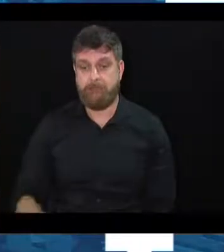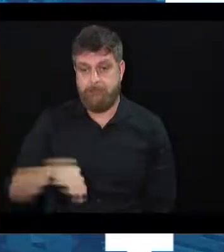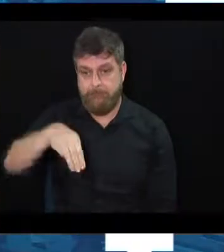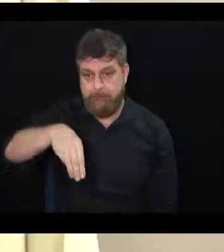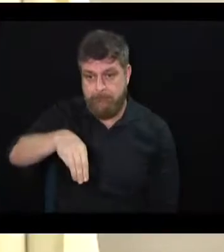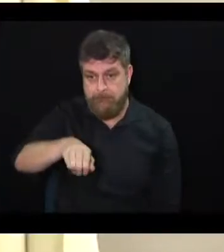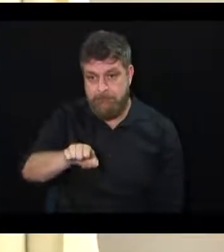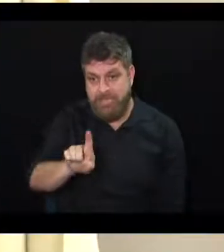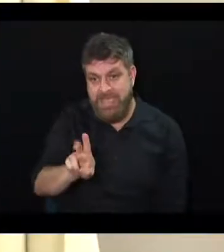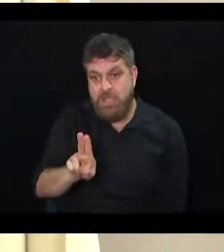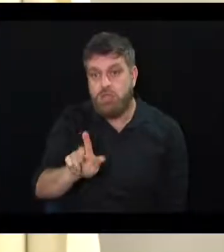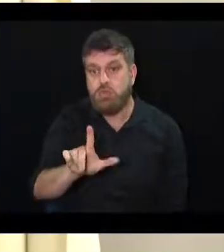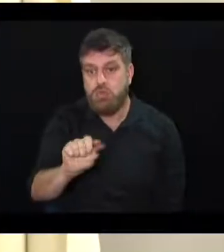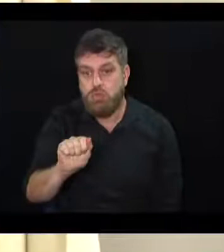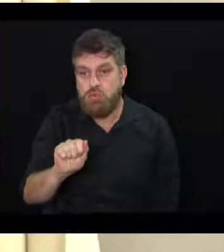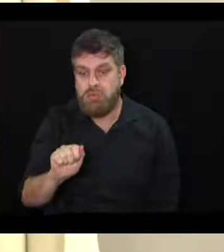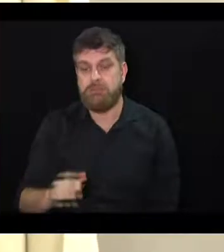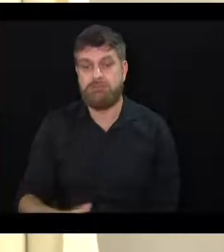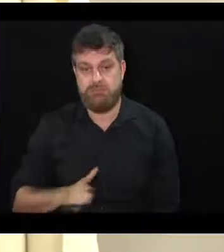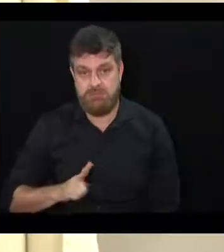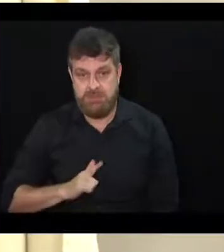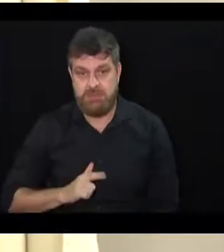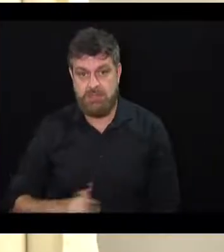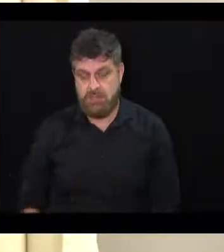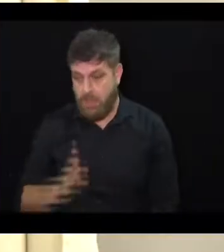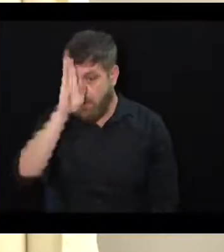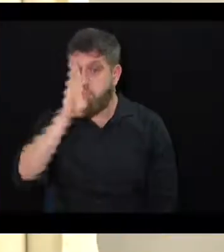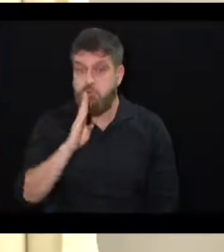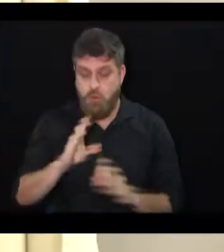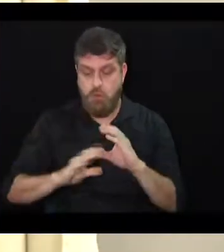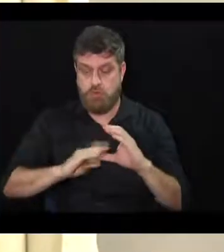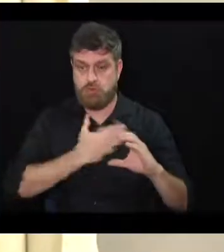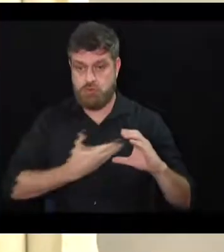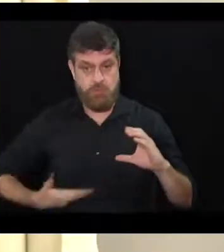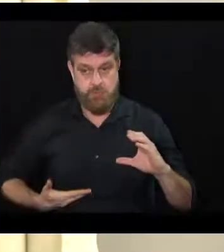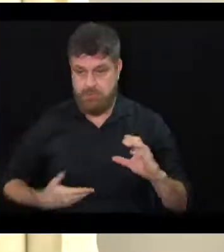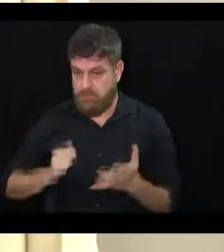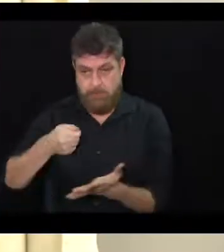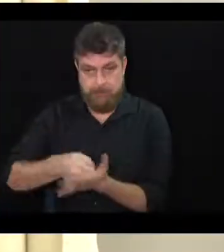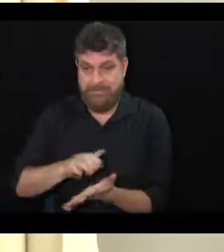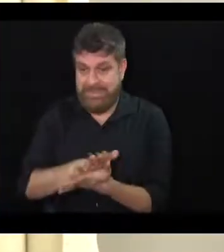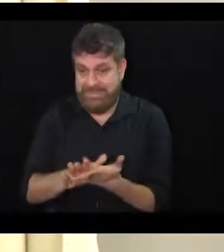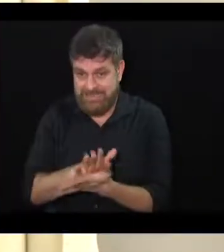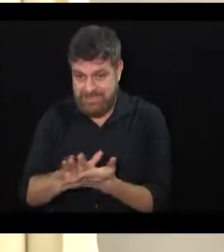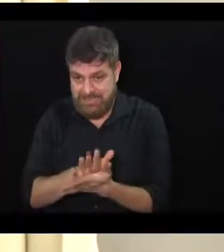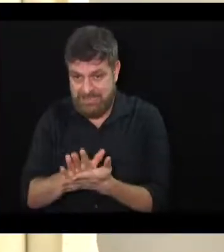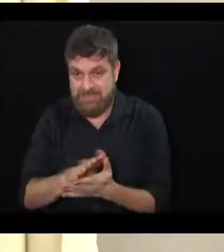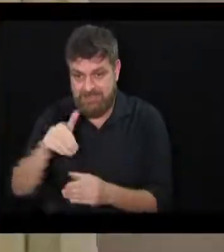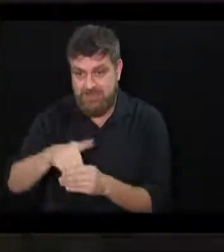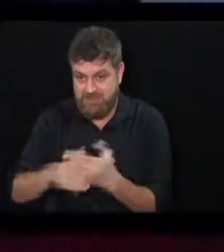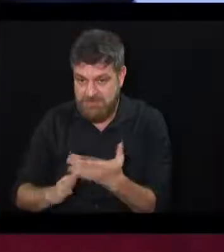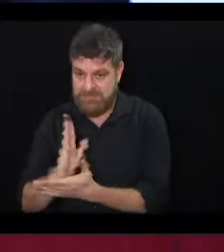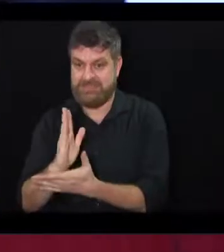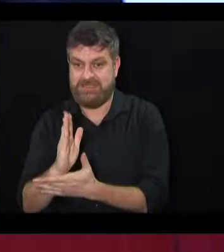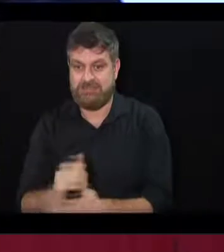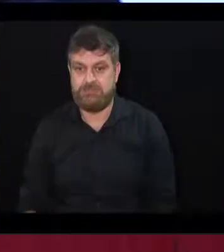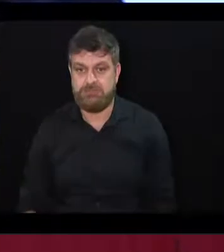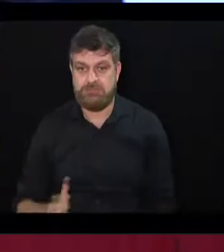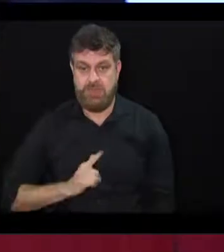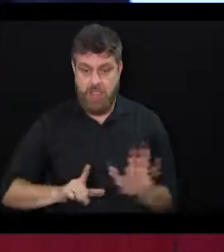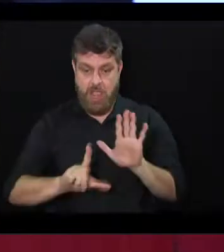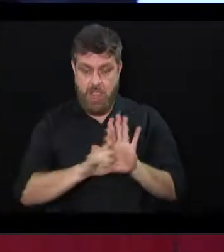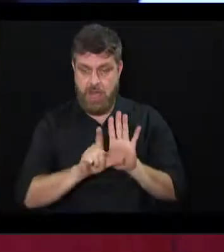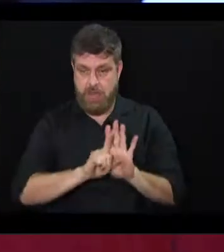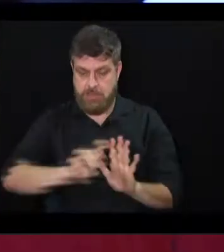Medula Óssea de pagamento de taxa de inscrição para concursos públicos no município de Campinas é aprovado. Sancionada a